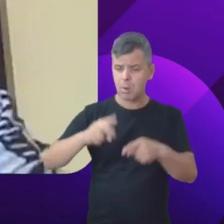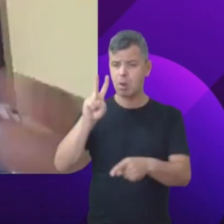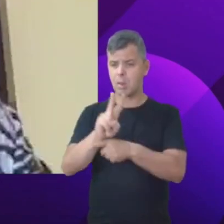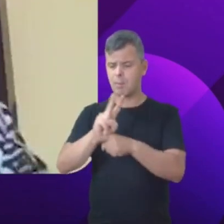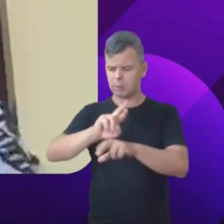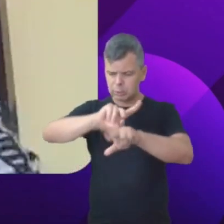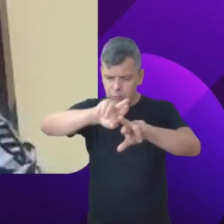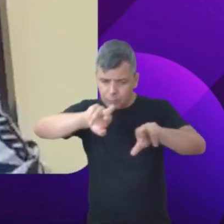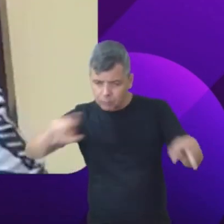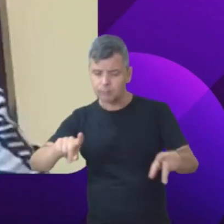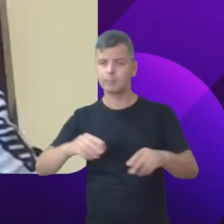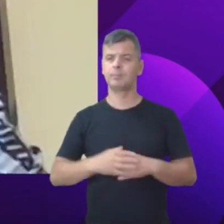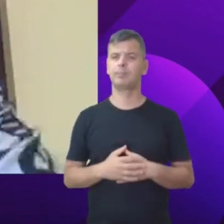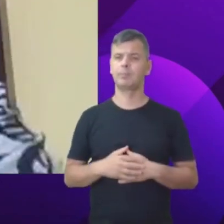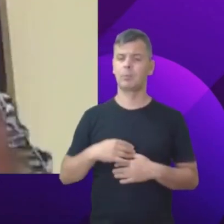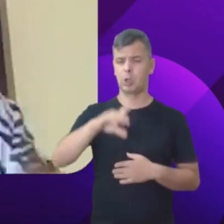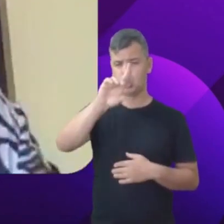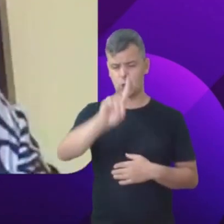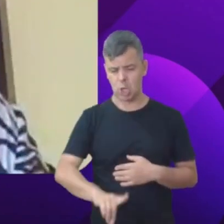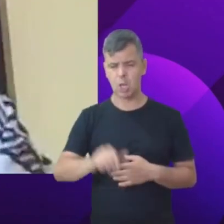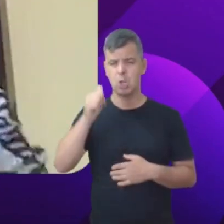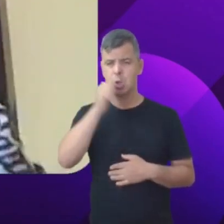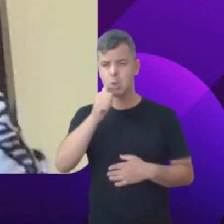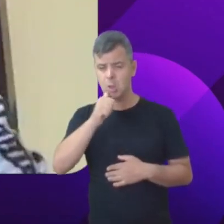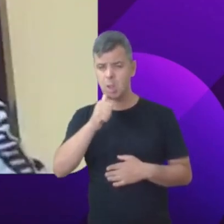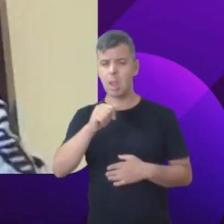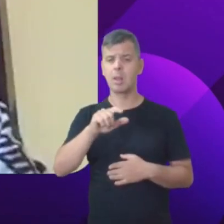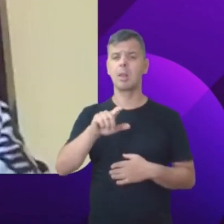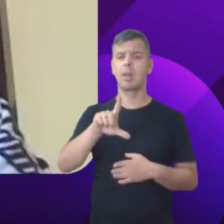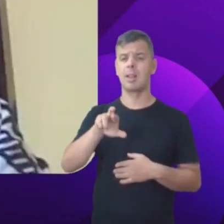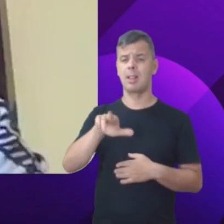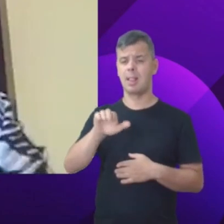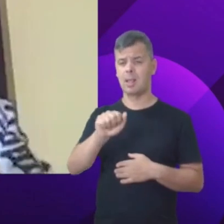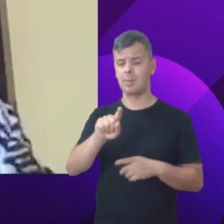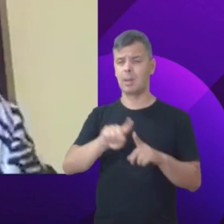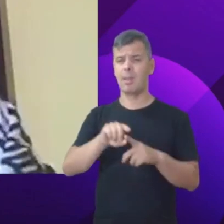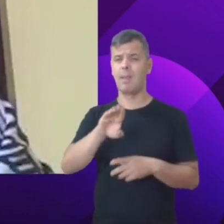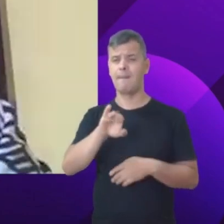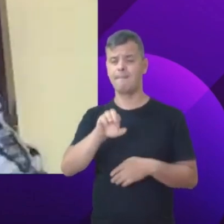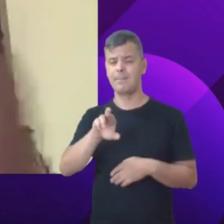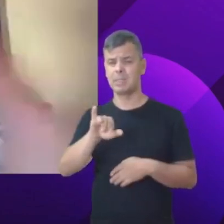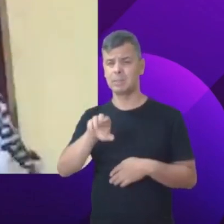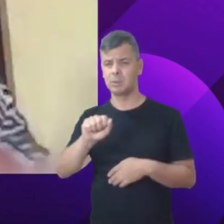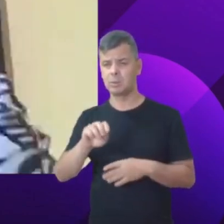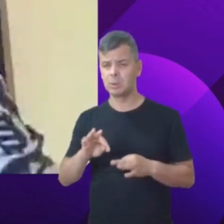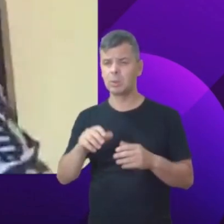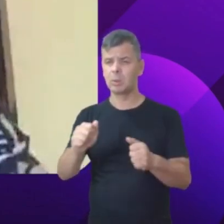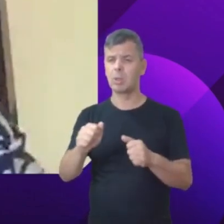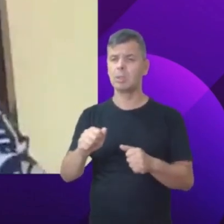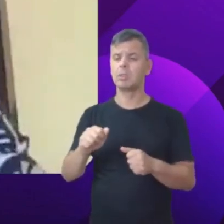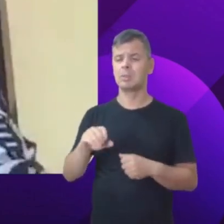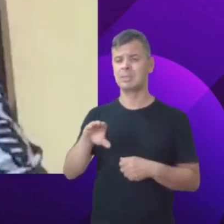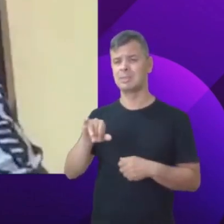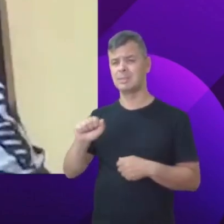defende a diversidade, os direitos das mulheres lésbicas e bissexuais também. Então, é importante a gente dizer tanto cis quanto